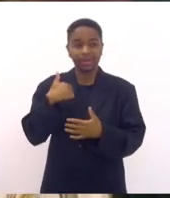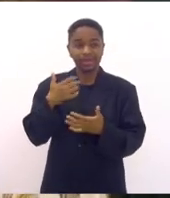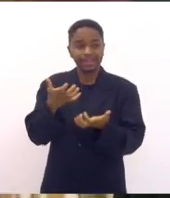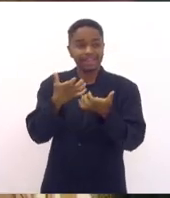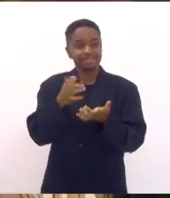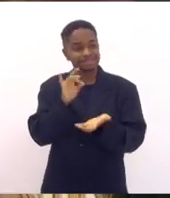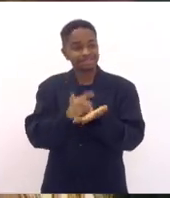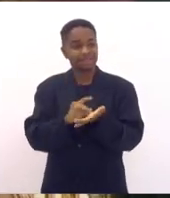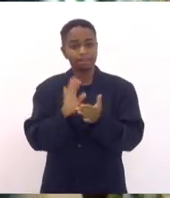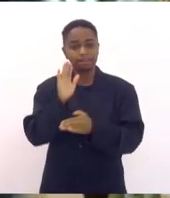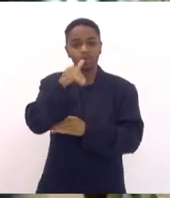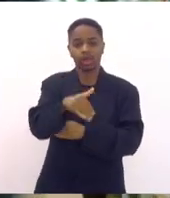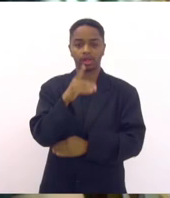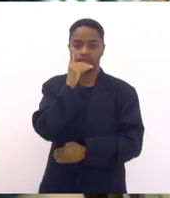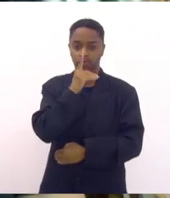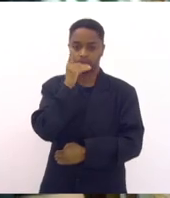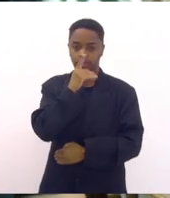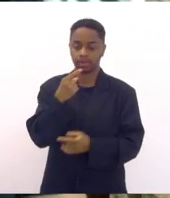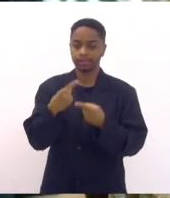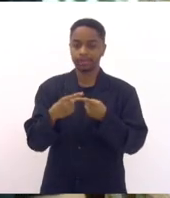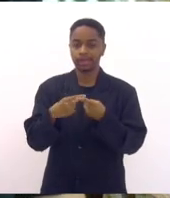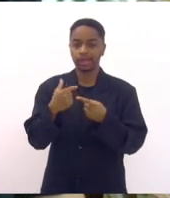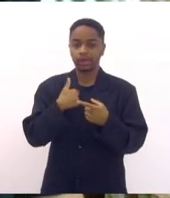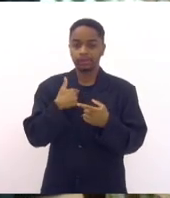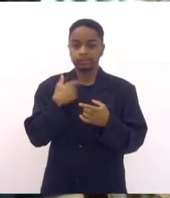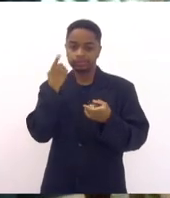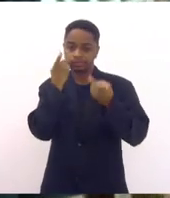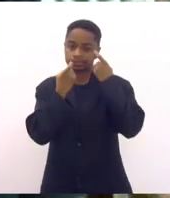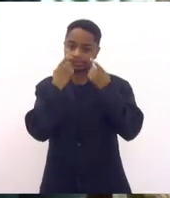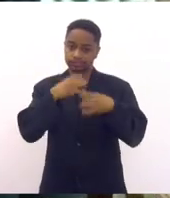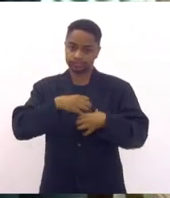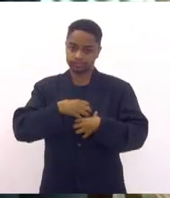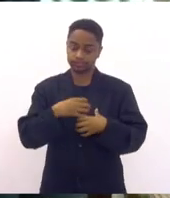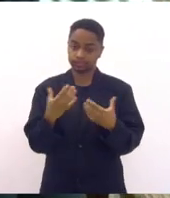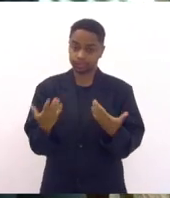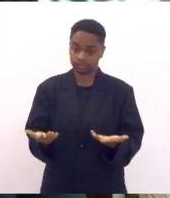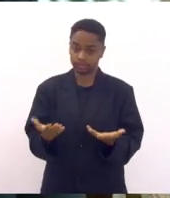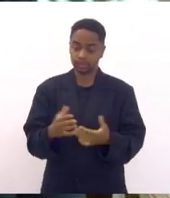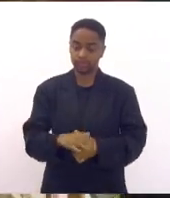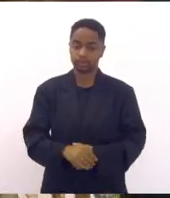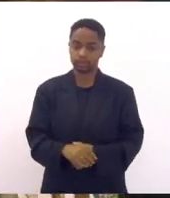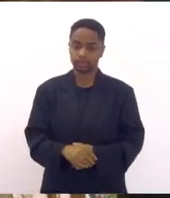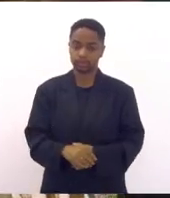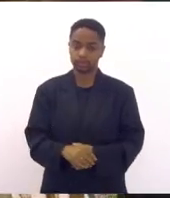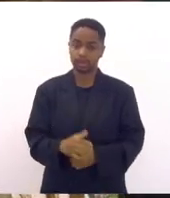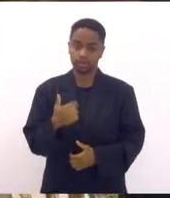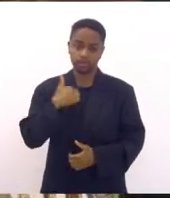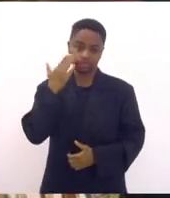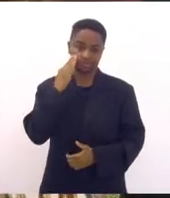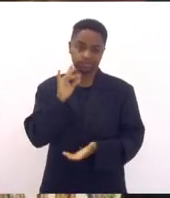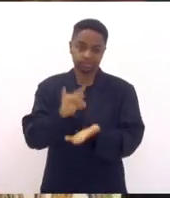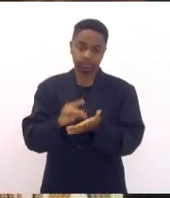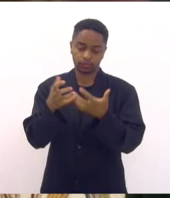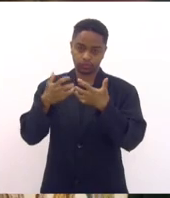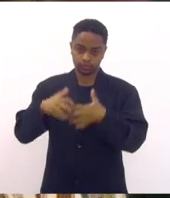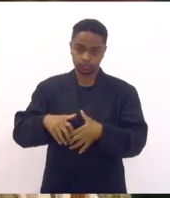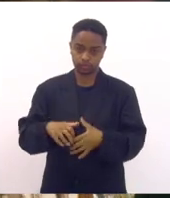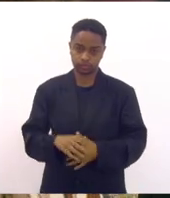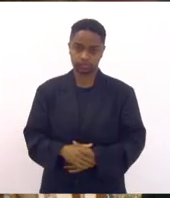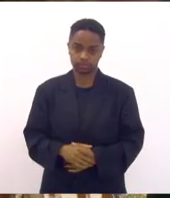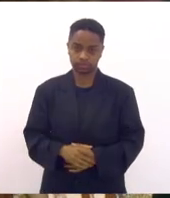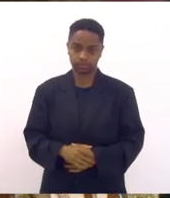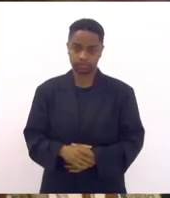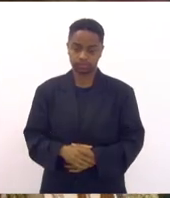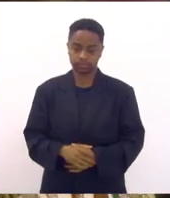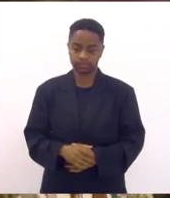mas não chegasse domingo que eu ficava apavorada então eu sei que funciona qual é a